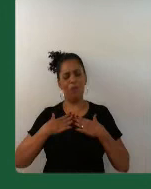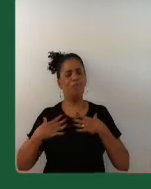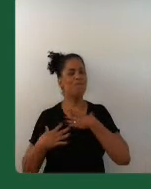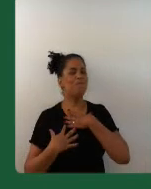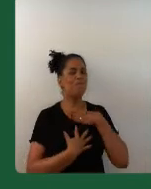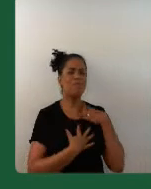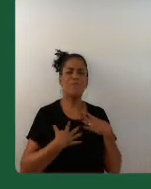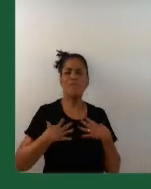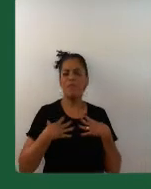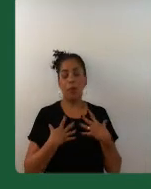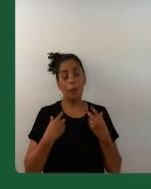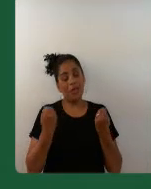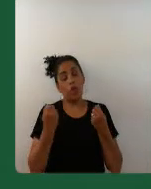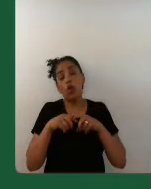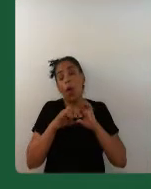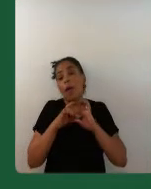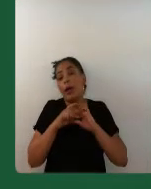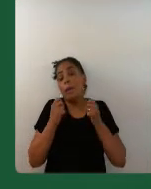possível